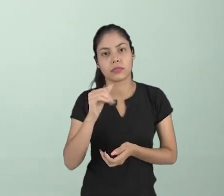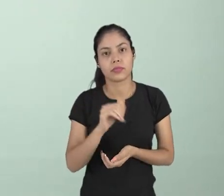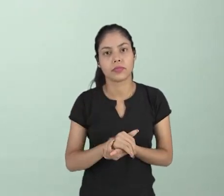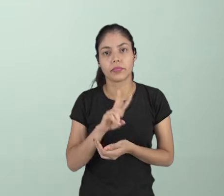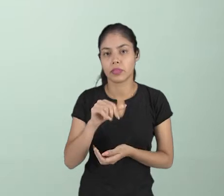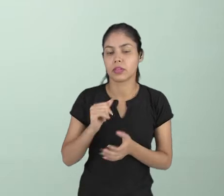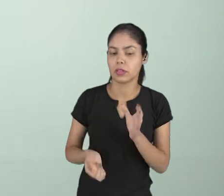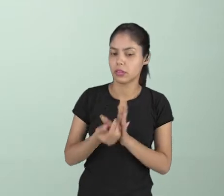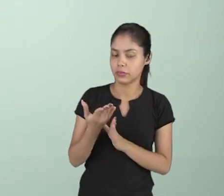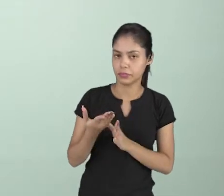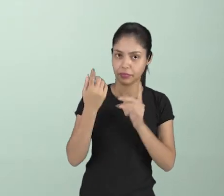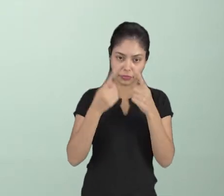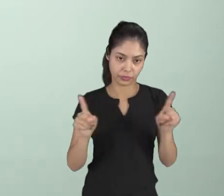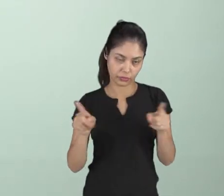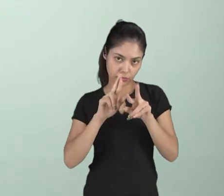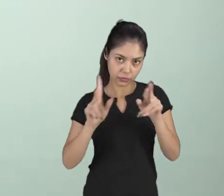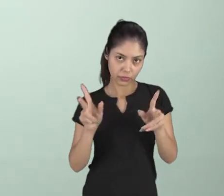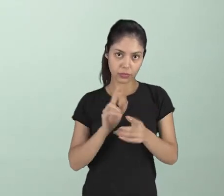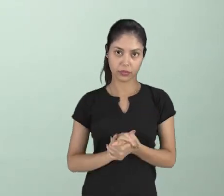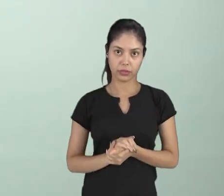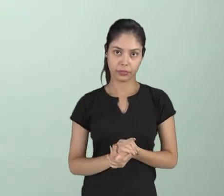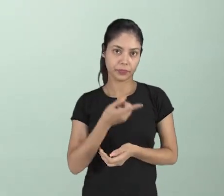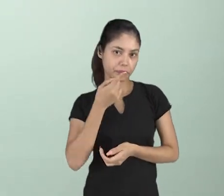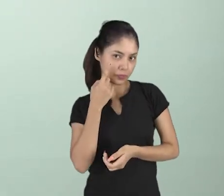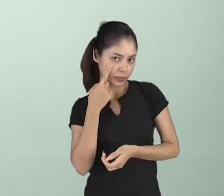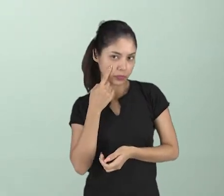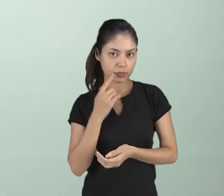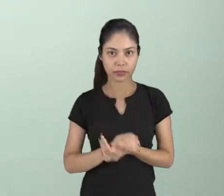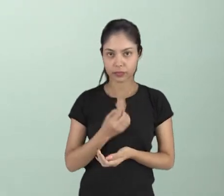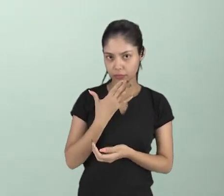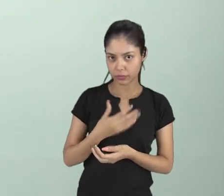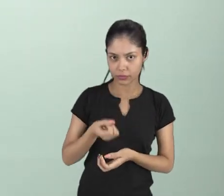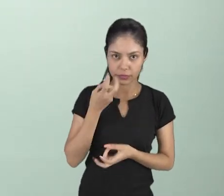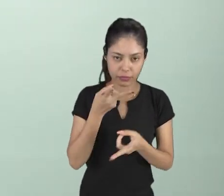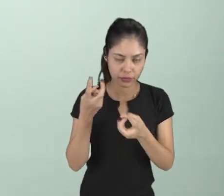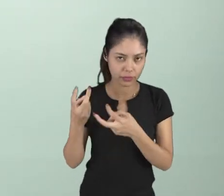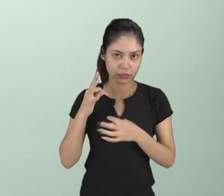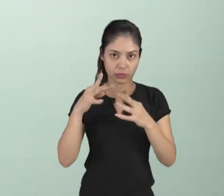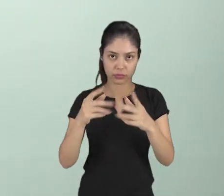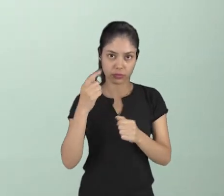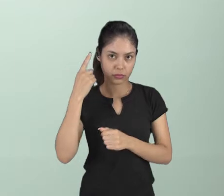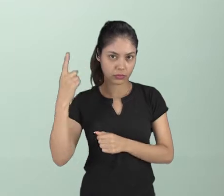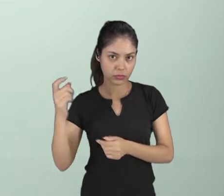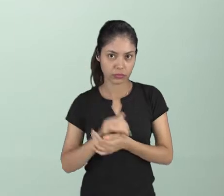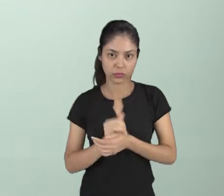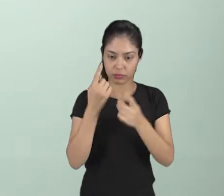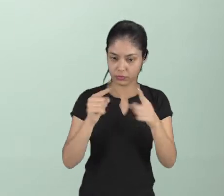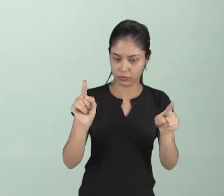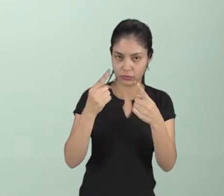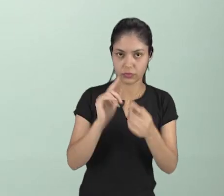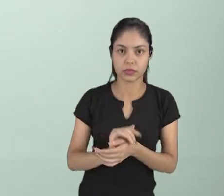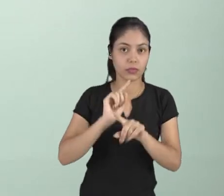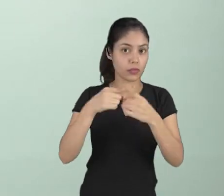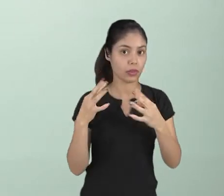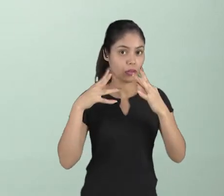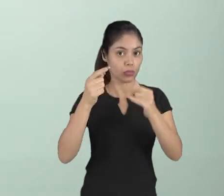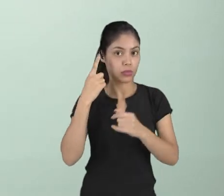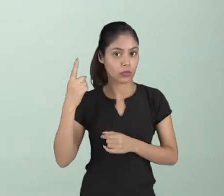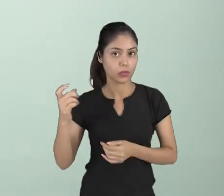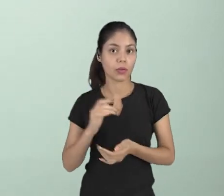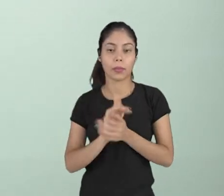vai criar uma música totalmente diferente. É interessante a gente notar que nem todo som que nós ouvimos é música, mas todo